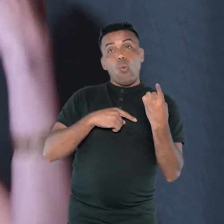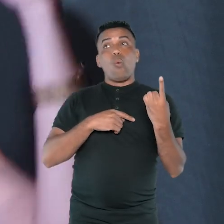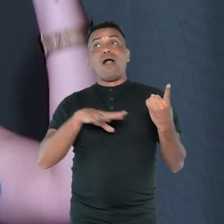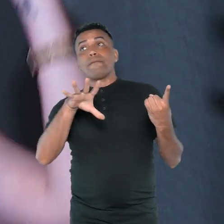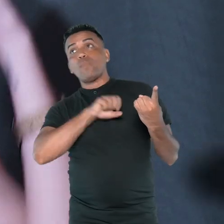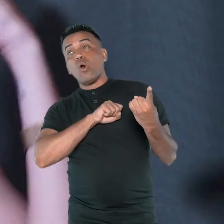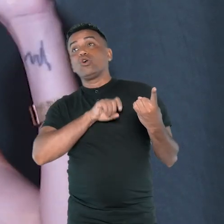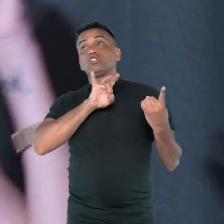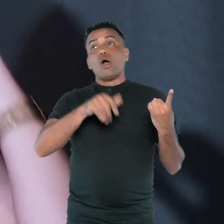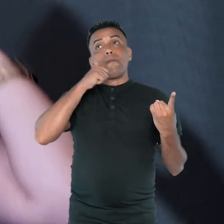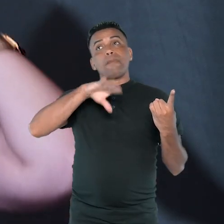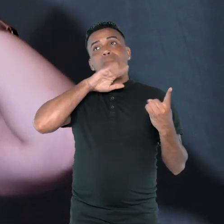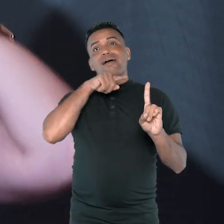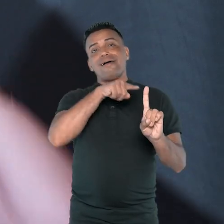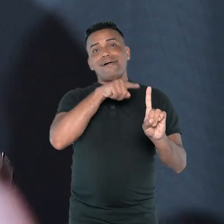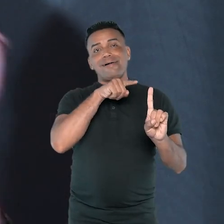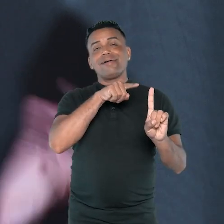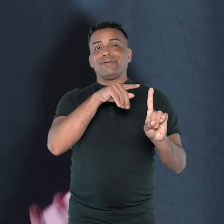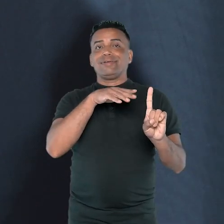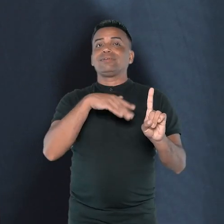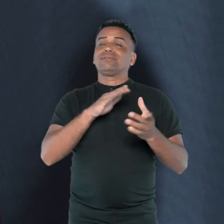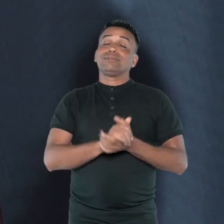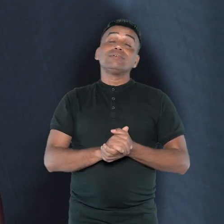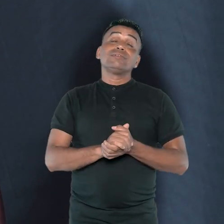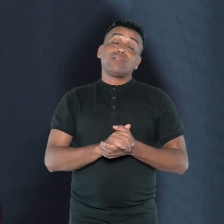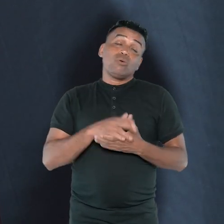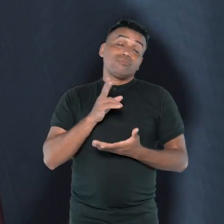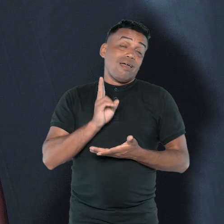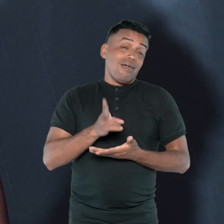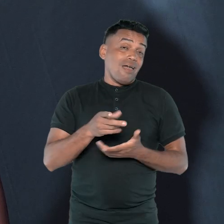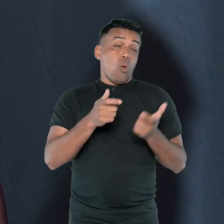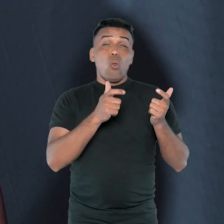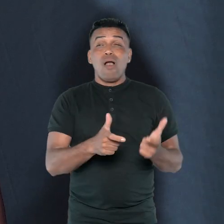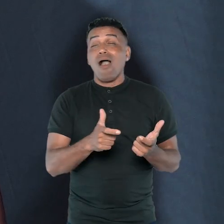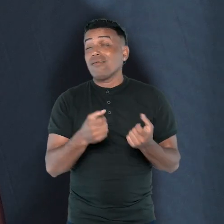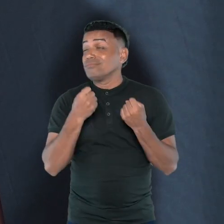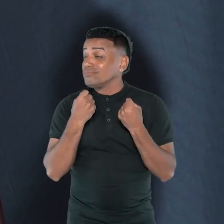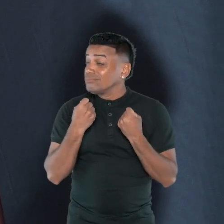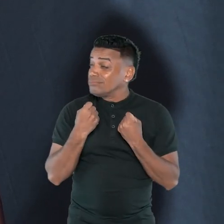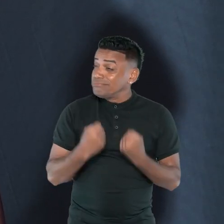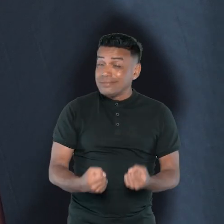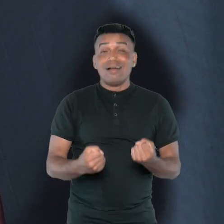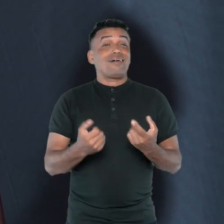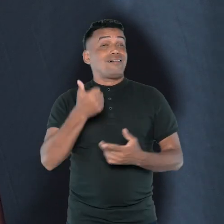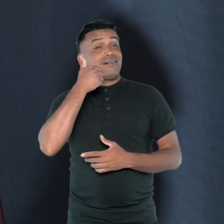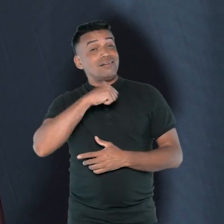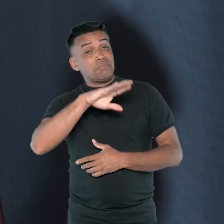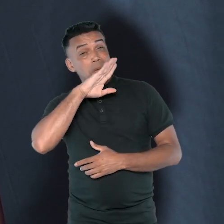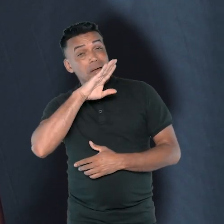assim muito elevados e elogiosos, é também muito dispendioso. Sobre as mães